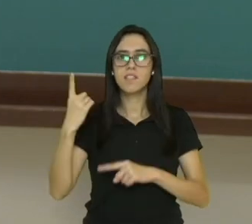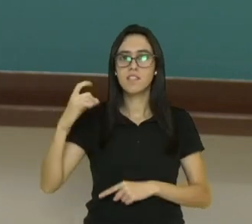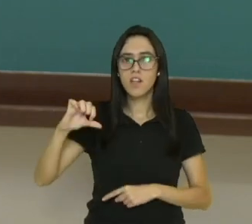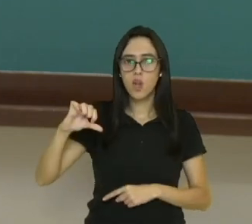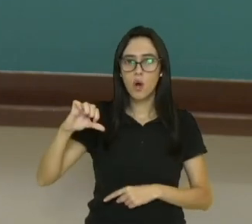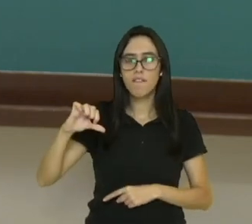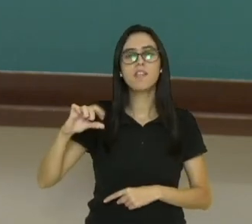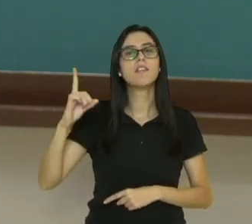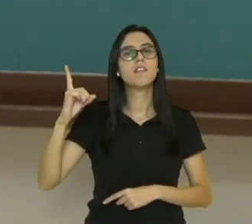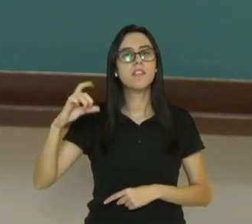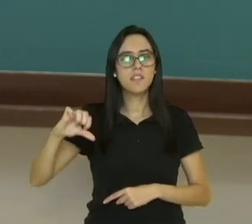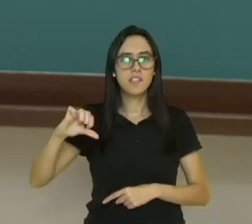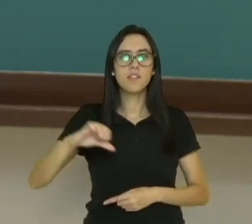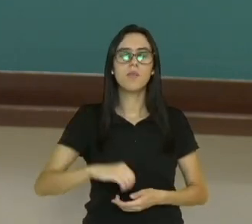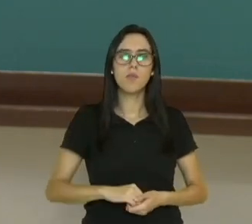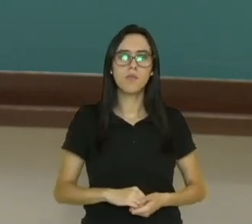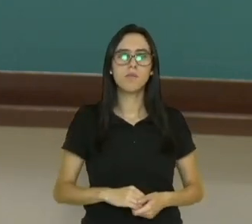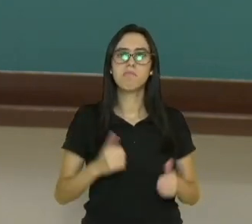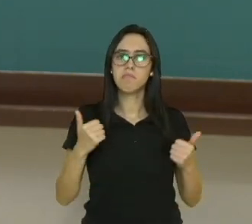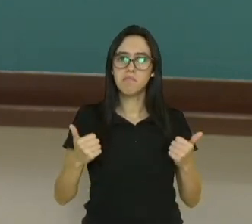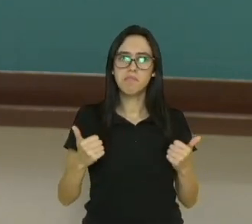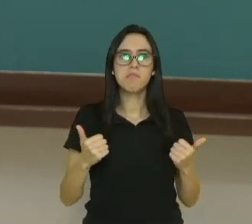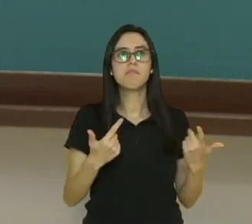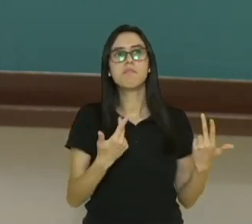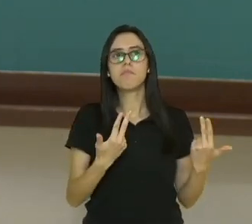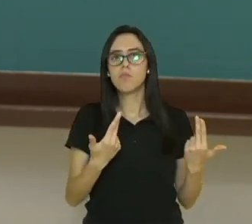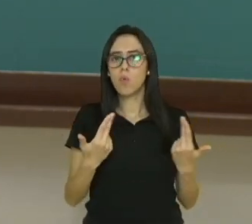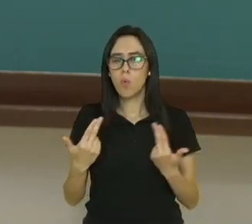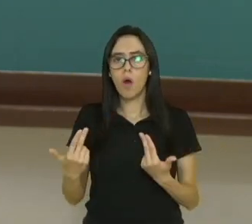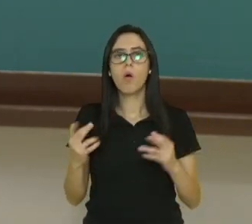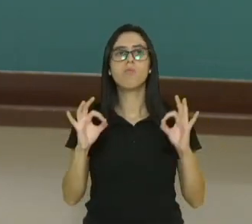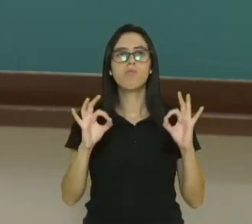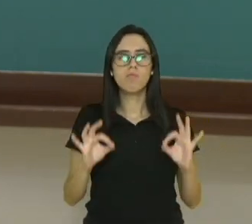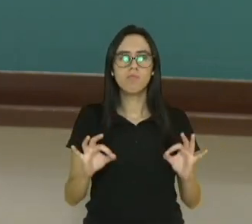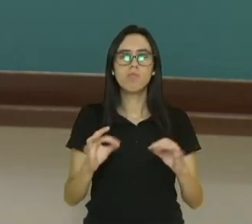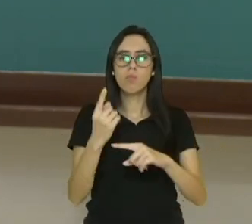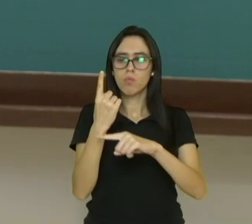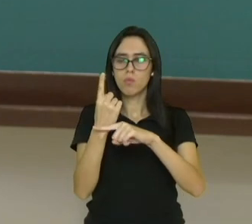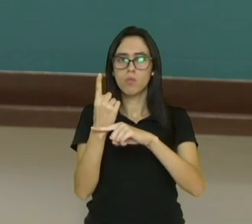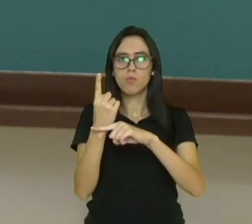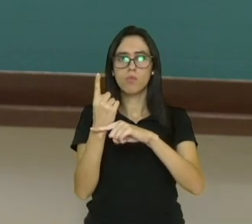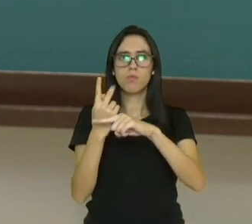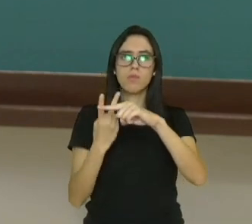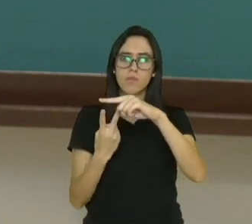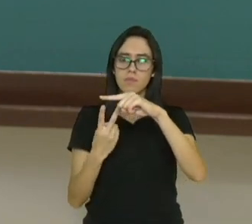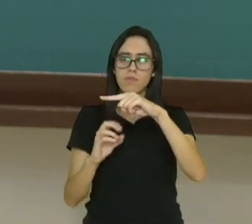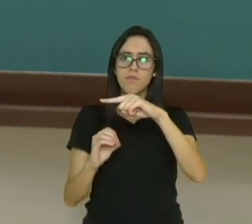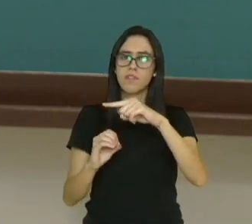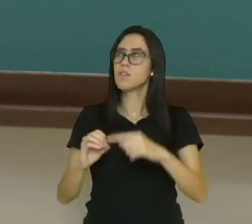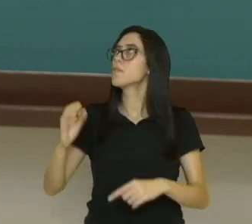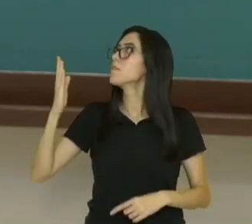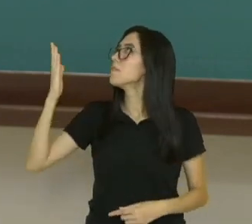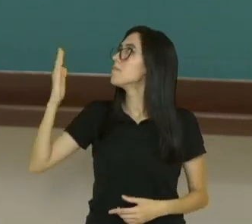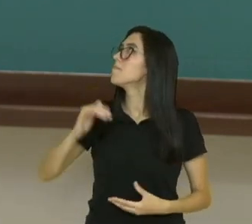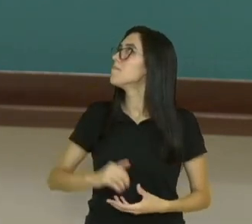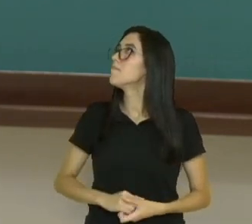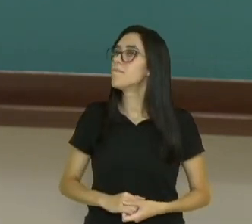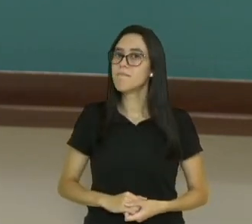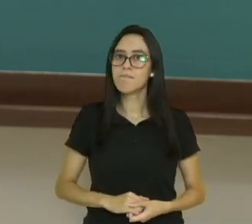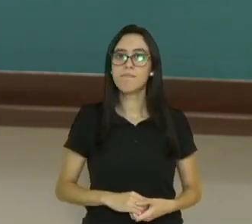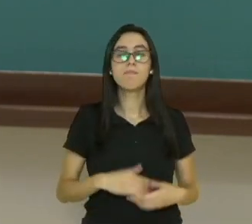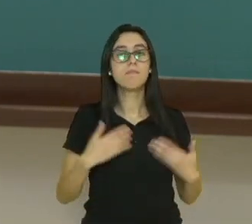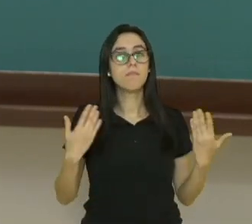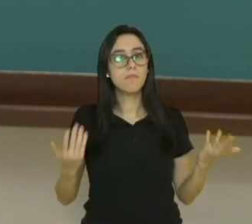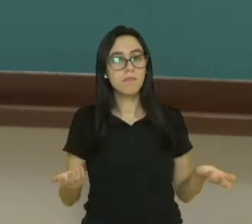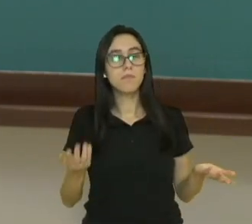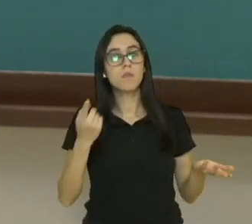19. Denominadores iguais, 20 menos 19 dá 1, repito o denominador, 1 20avos. Então, a